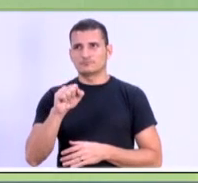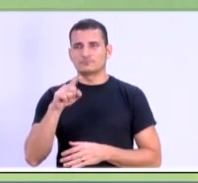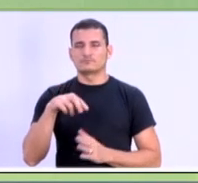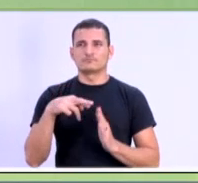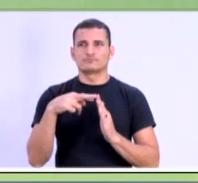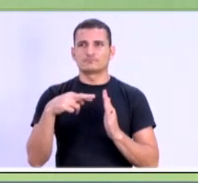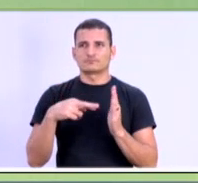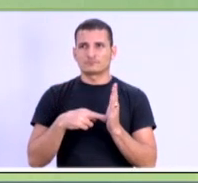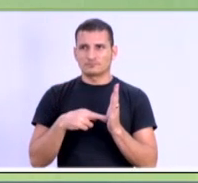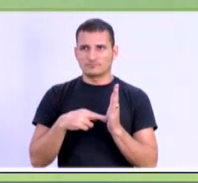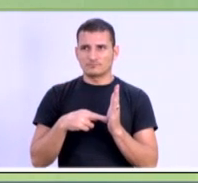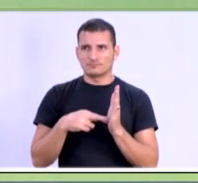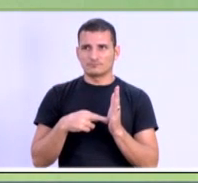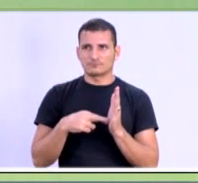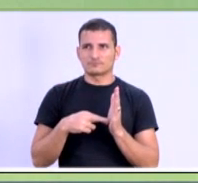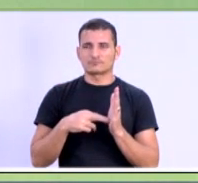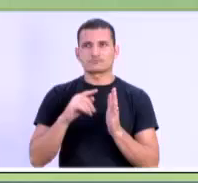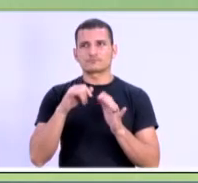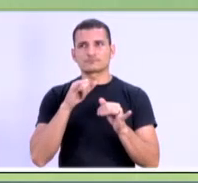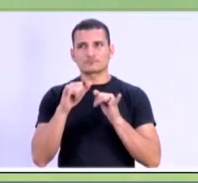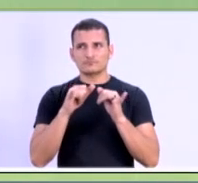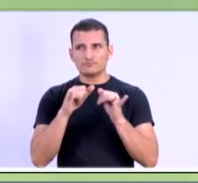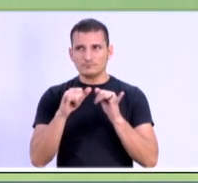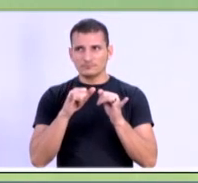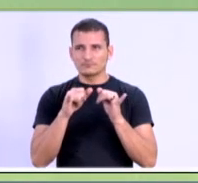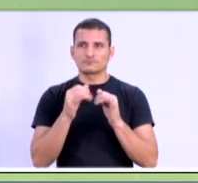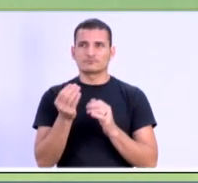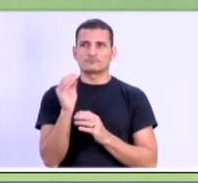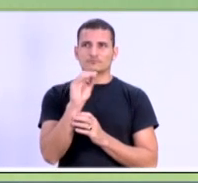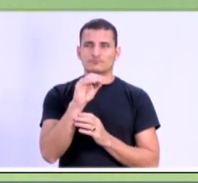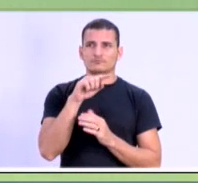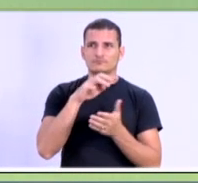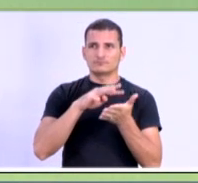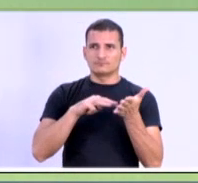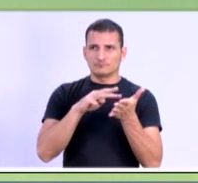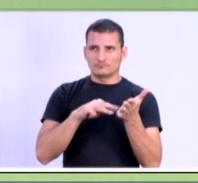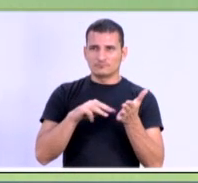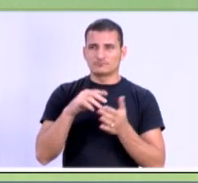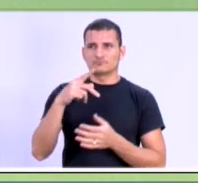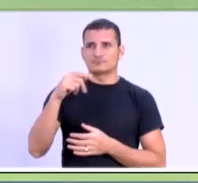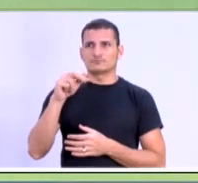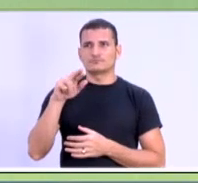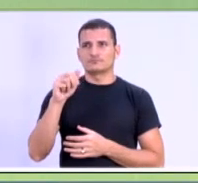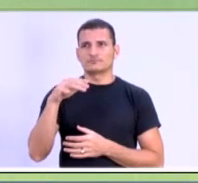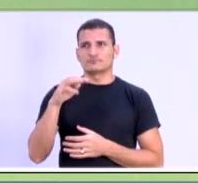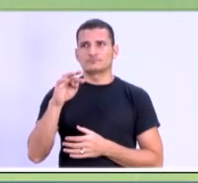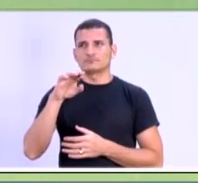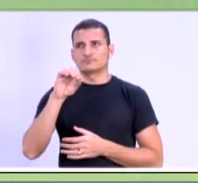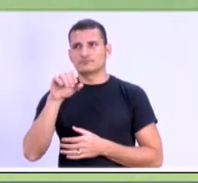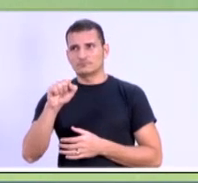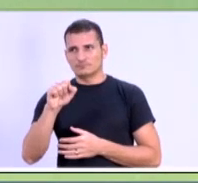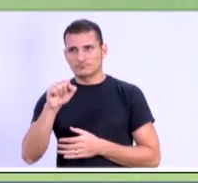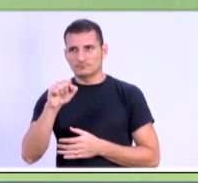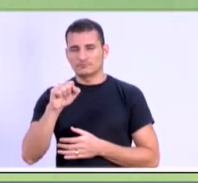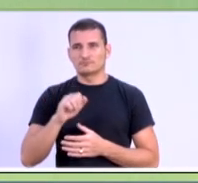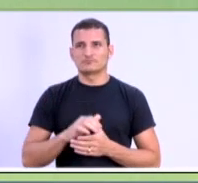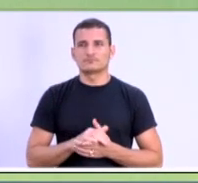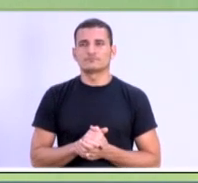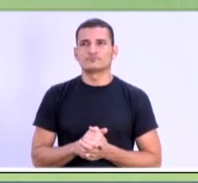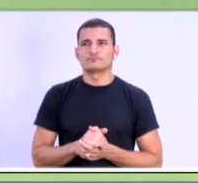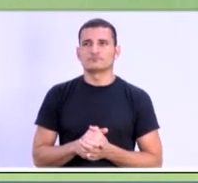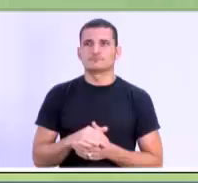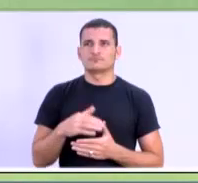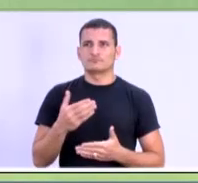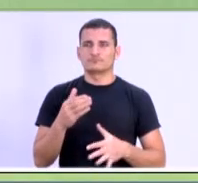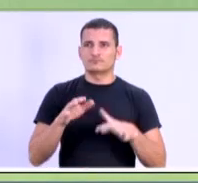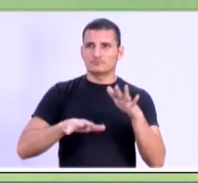tá, gente? Parâmetros são informações passadas ao método. Parâmetros também são chamados de argumentos. Então, às